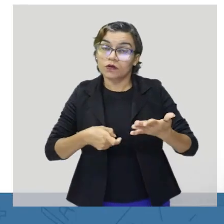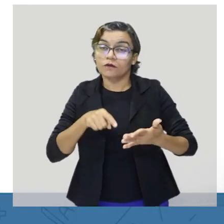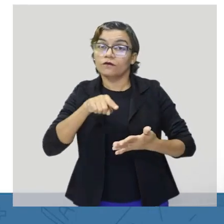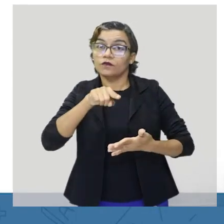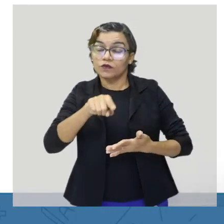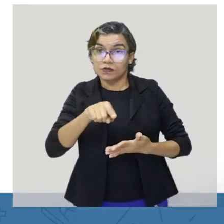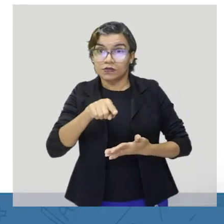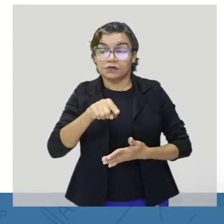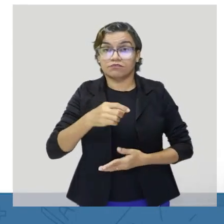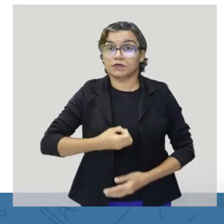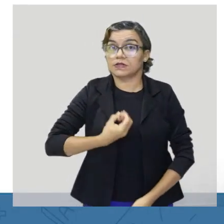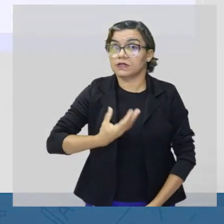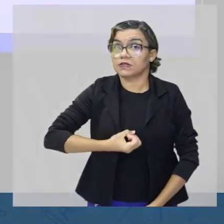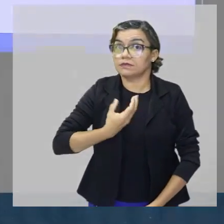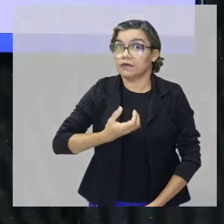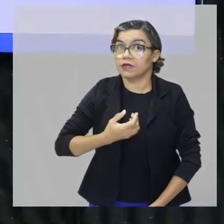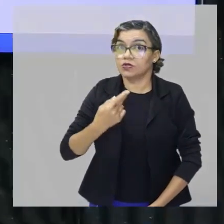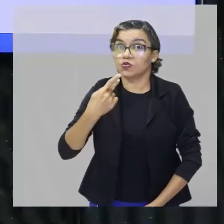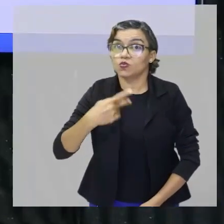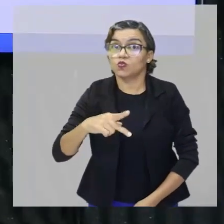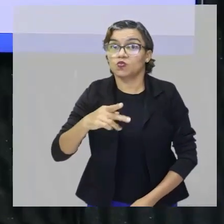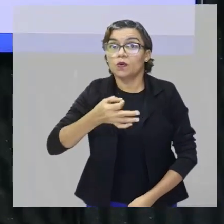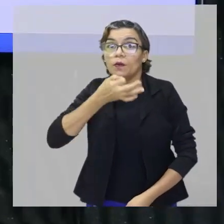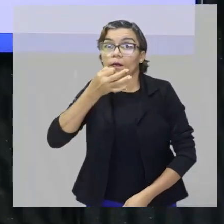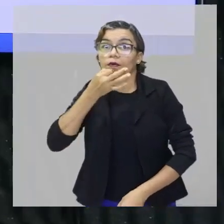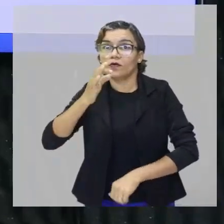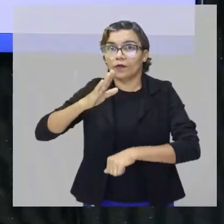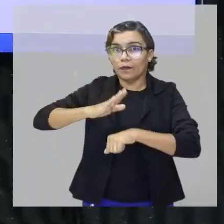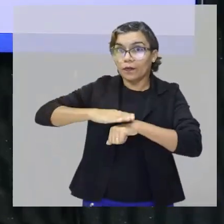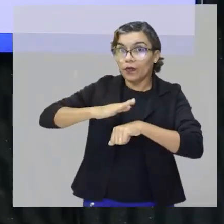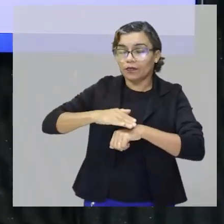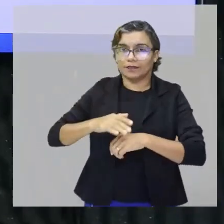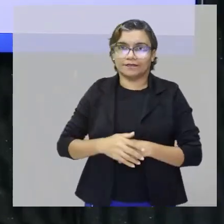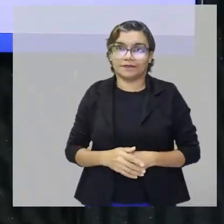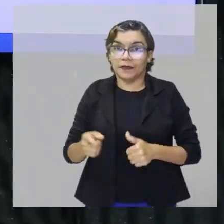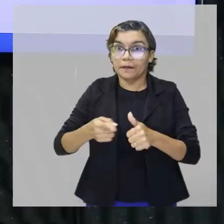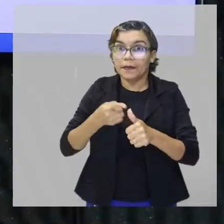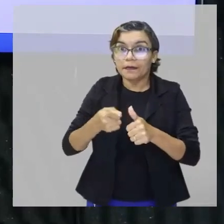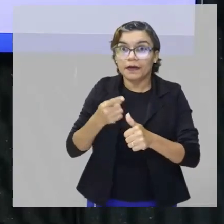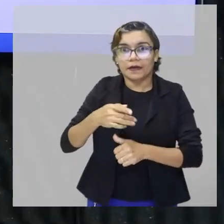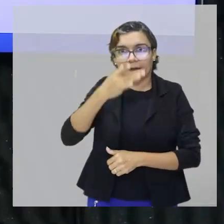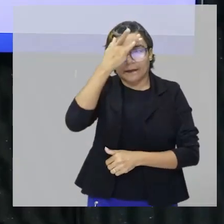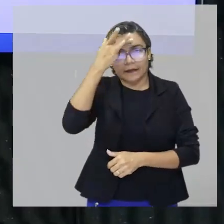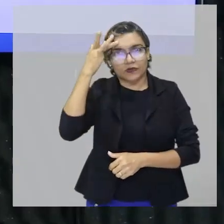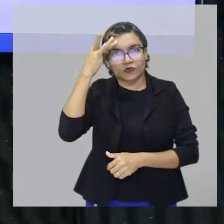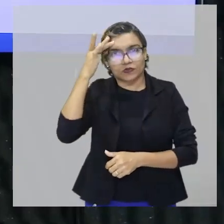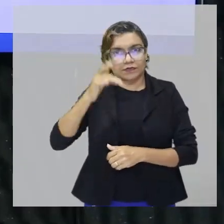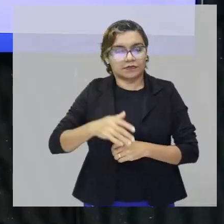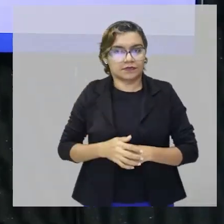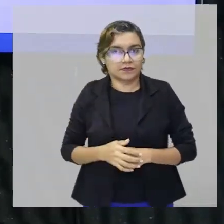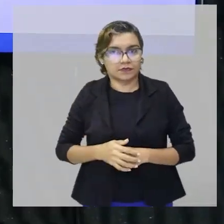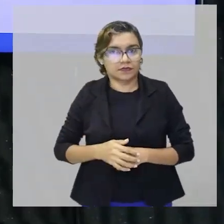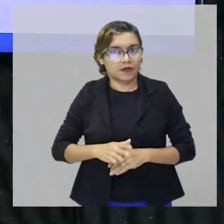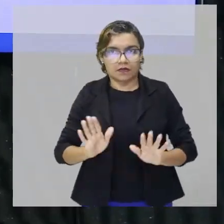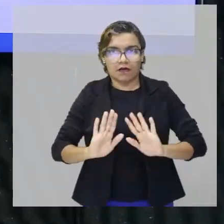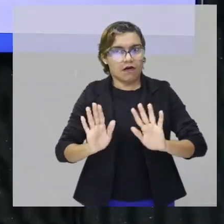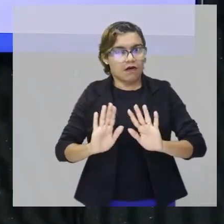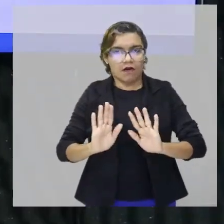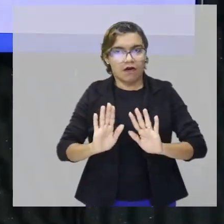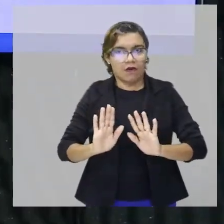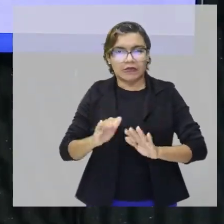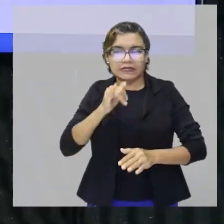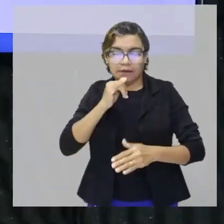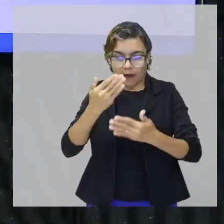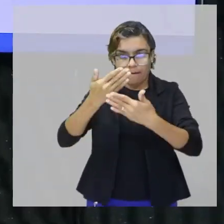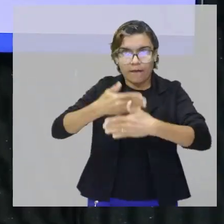expressar somente a sua opinião, em primeira pessoa, né? E não é isso que os exames querem. Não é isso. Não é